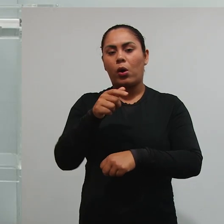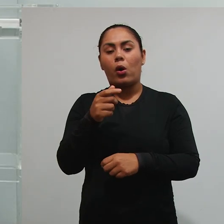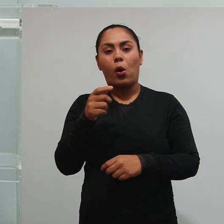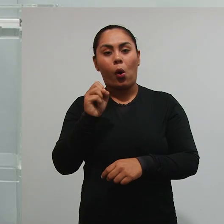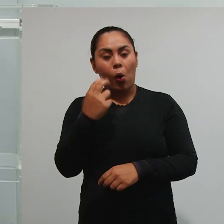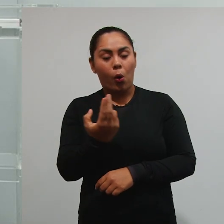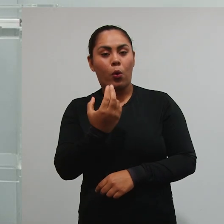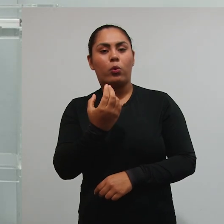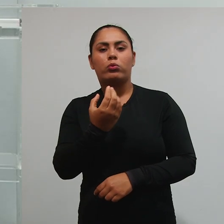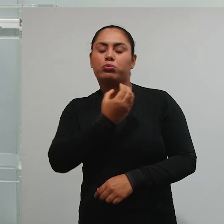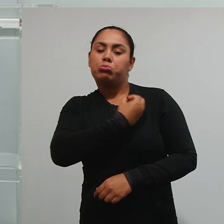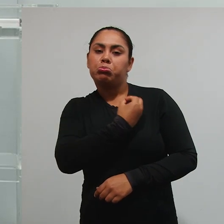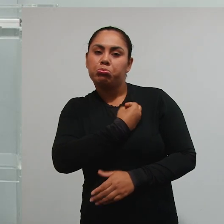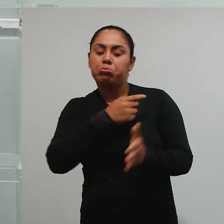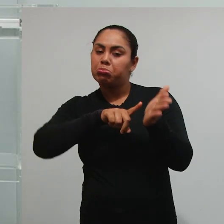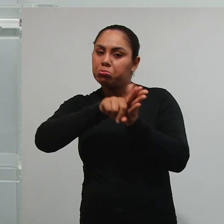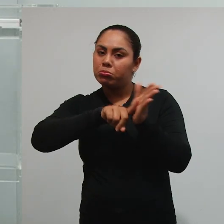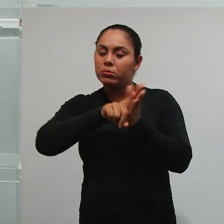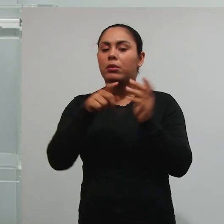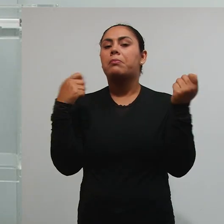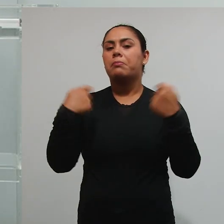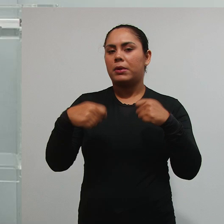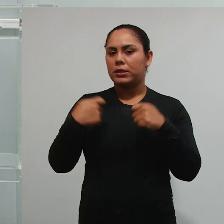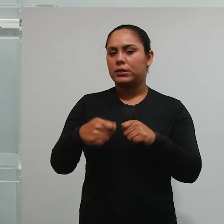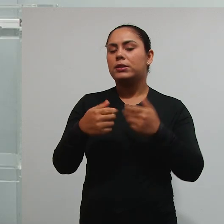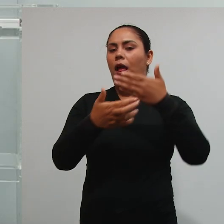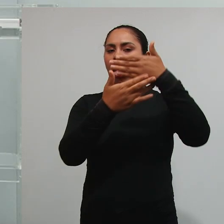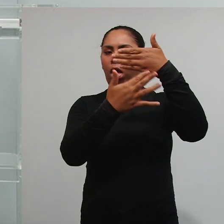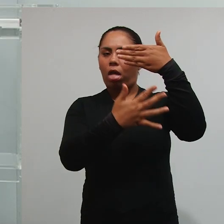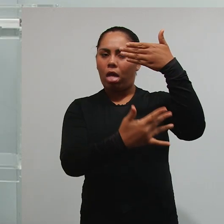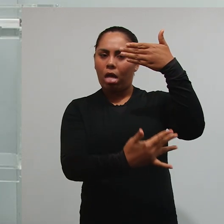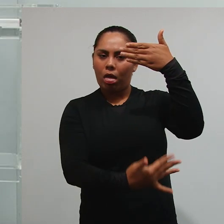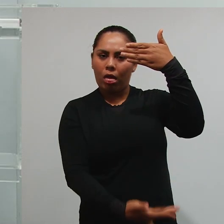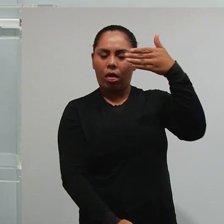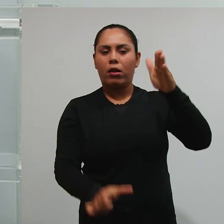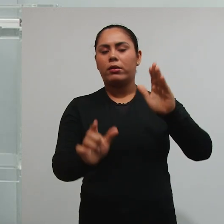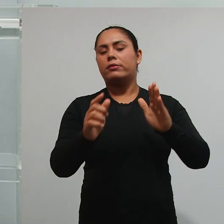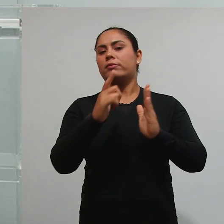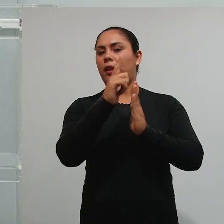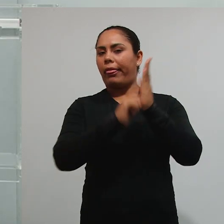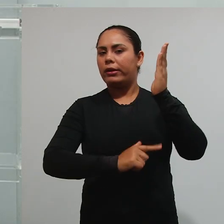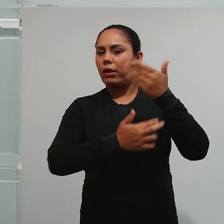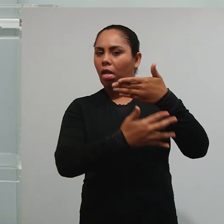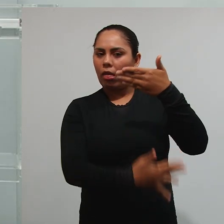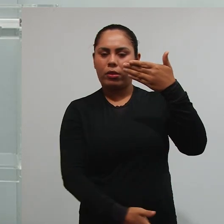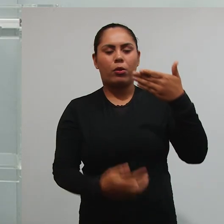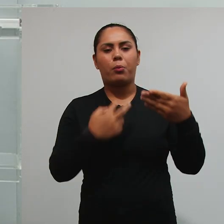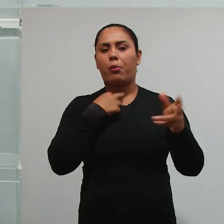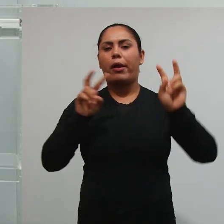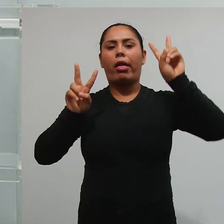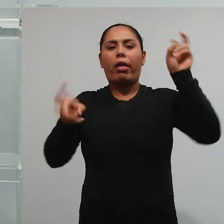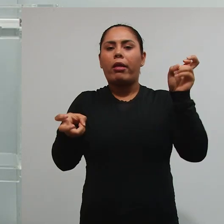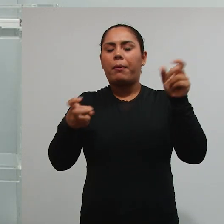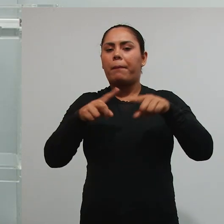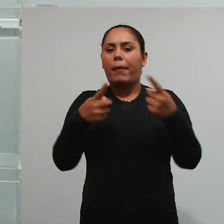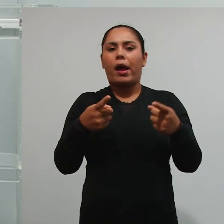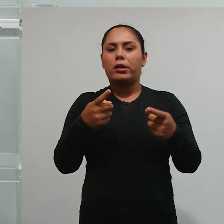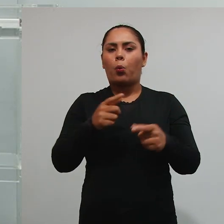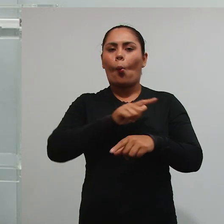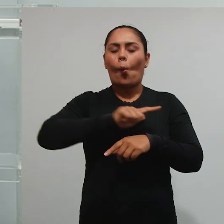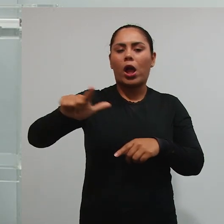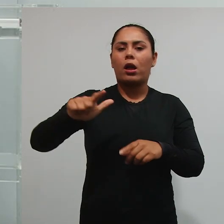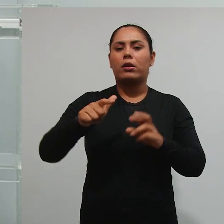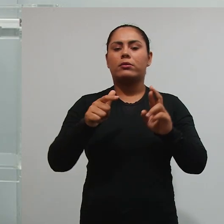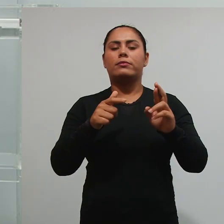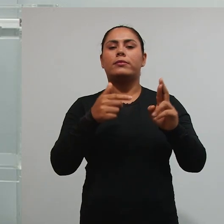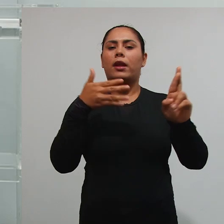o dado que você citou, ele tem que estar na lista de referência, tá? Não pode haver citação sem estar na referência. E não